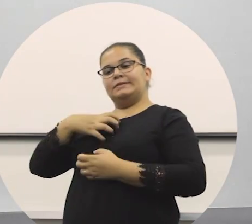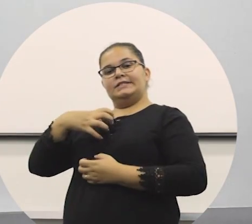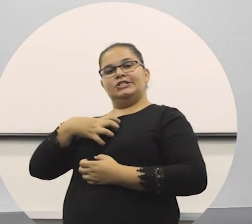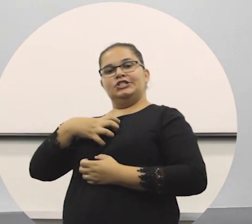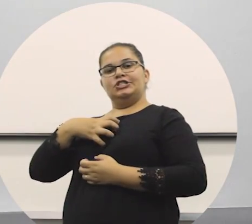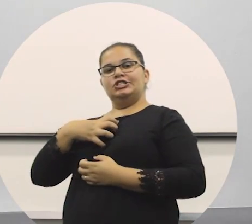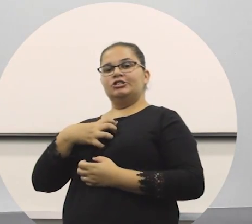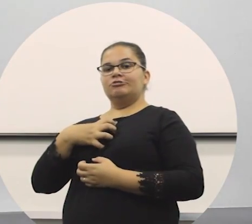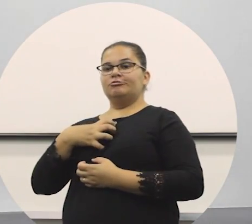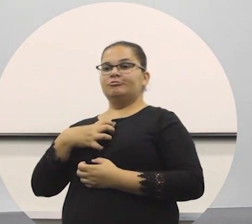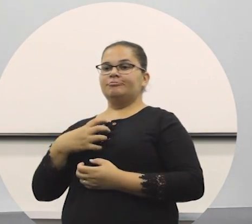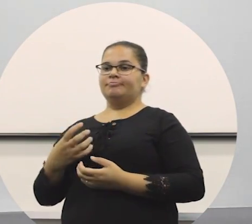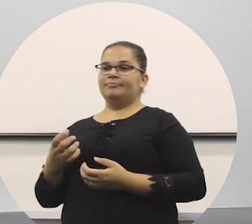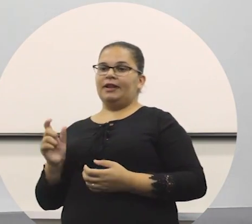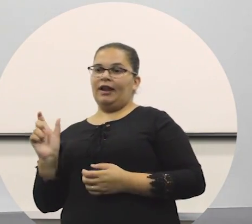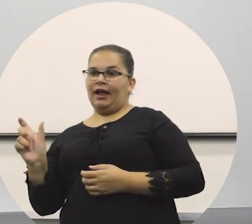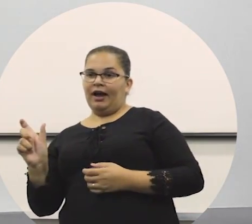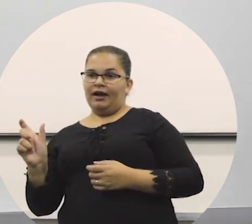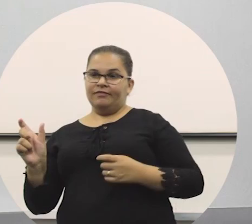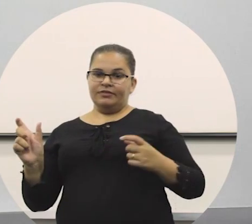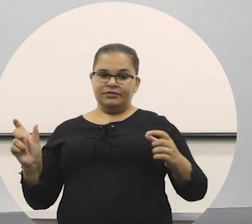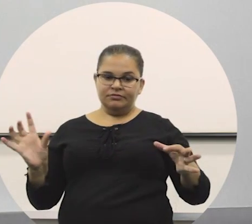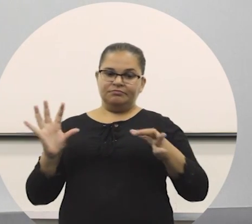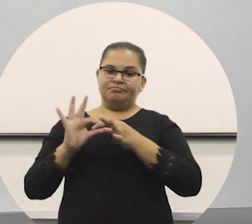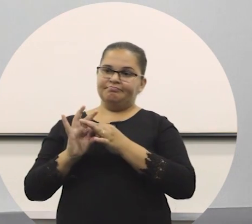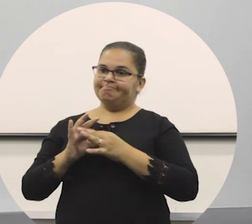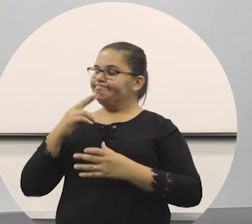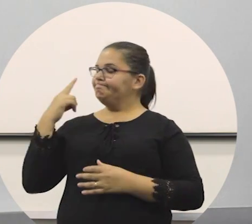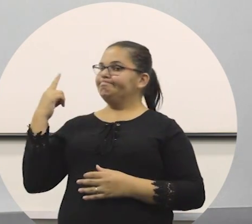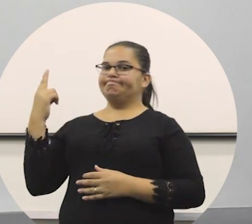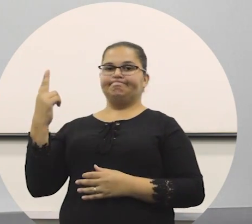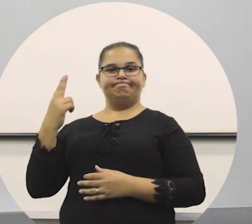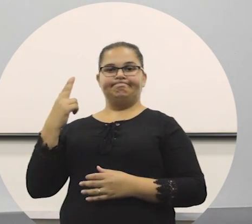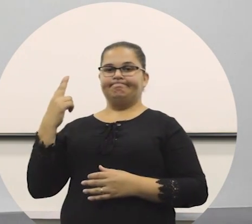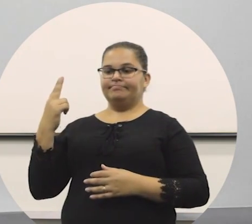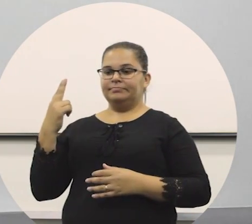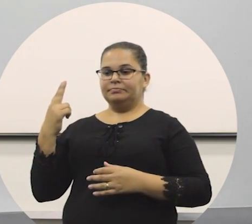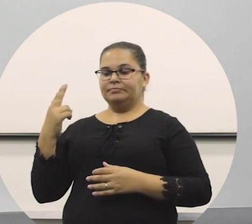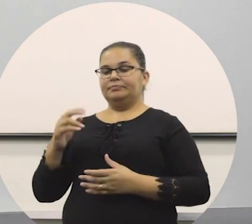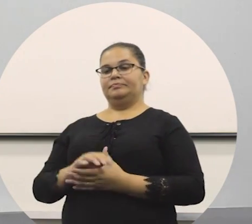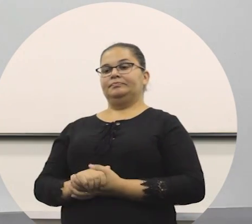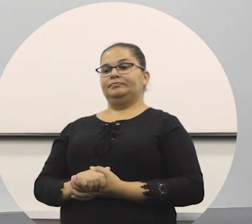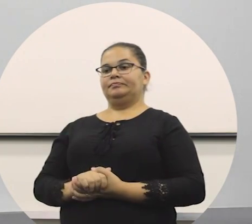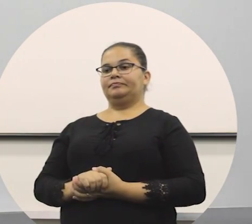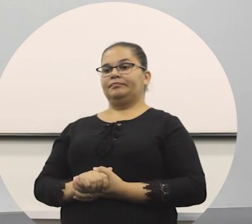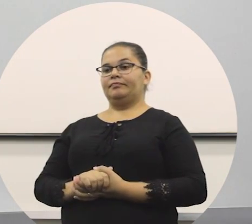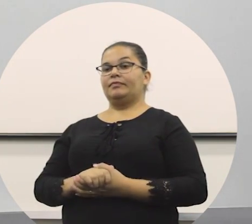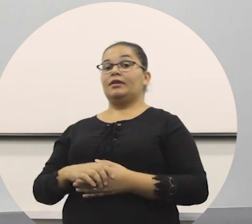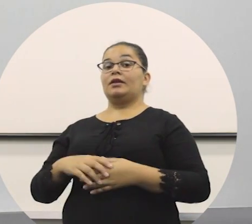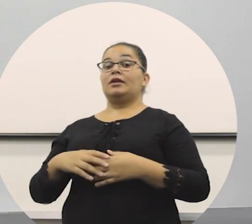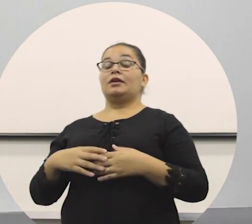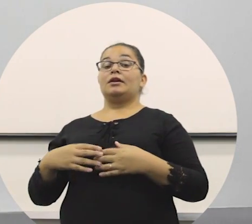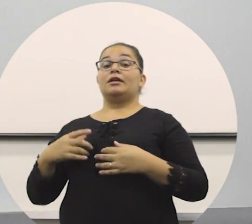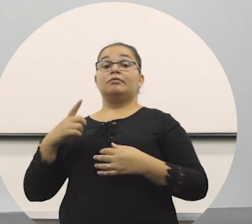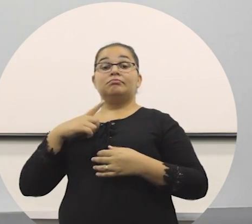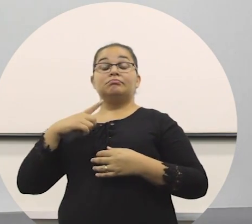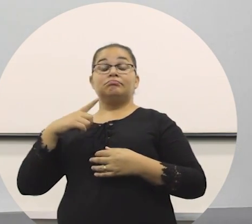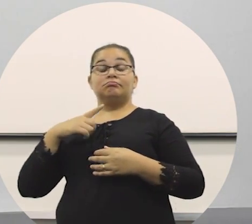e usar aquilo dessa forma. Ele precisa aprender uma figura, depois a outra figura, depois a outra figura. E aí